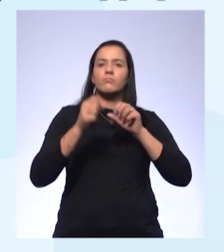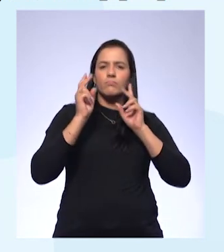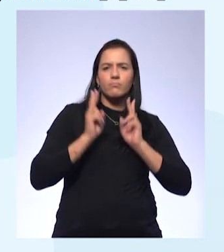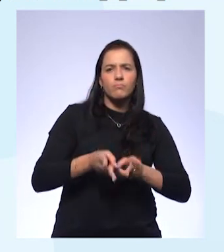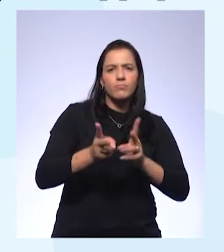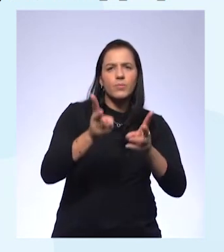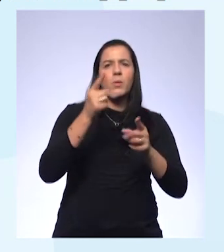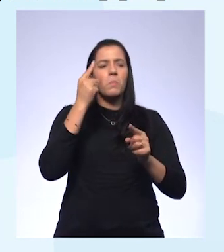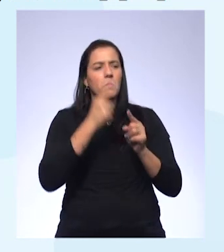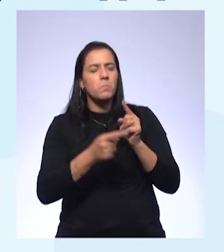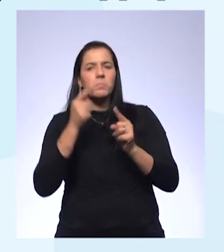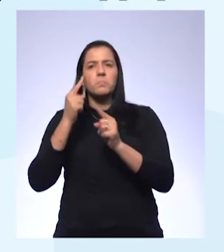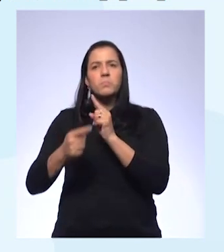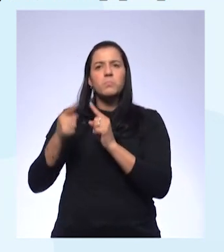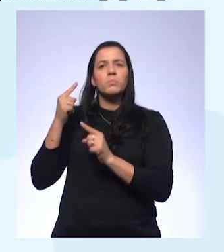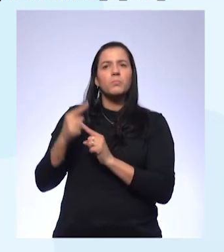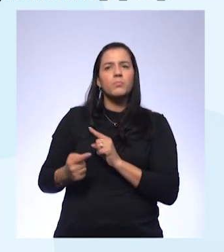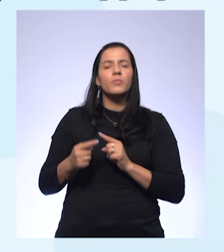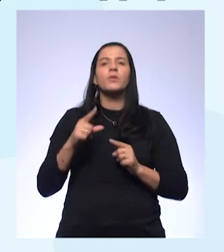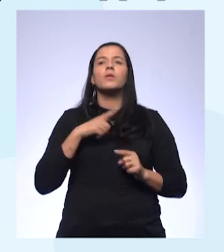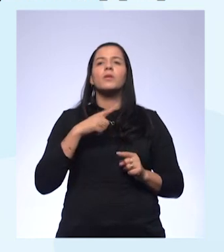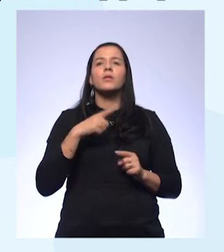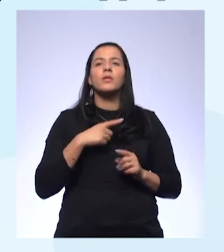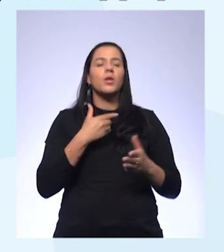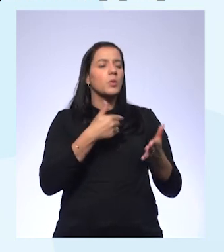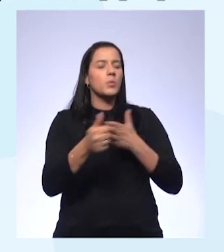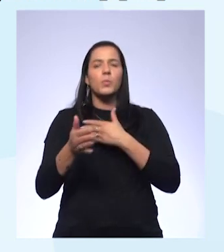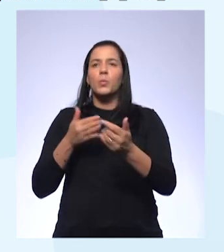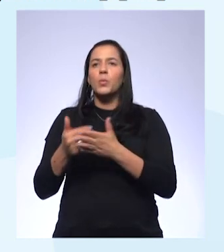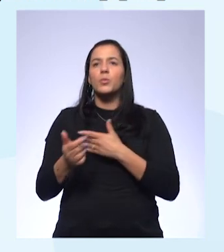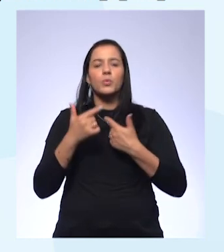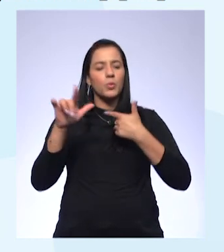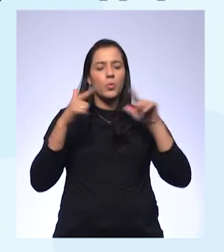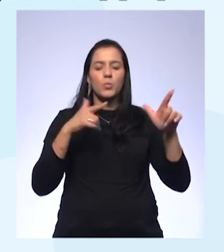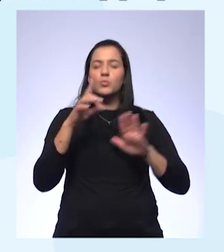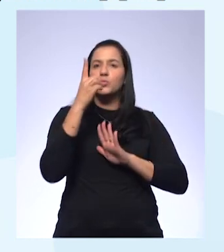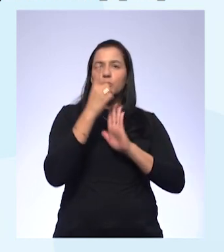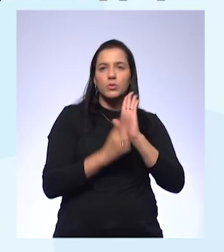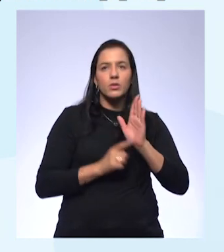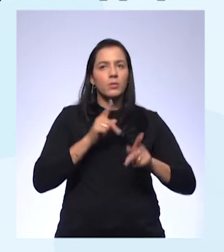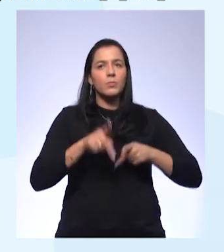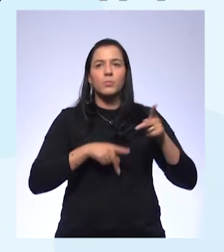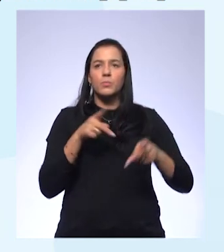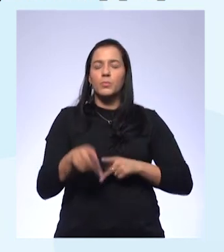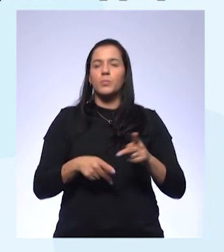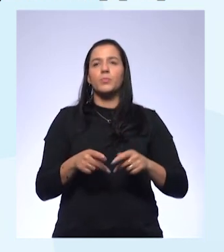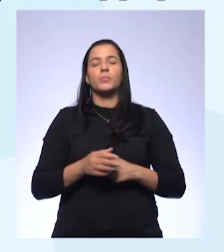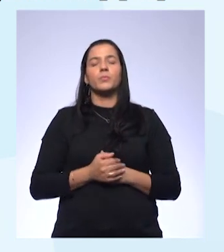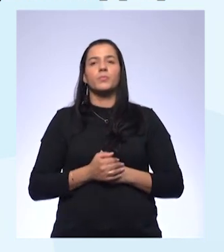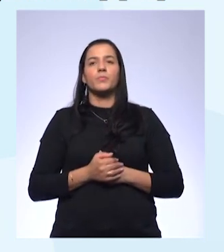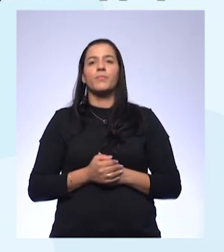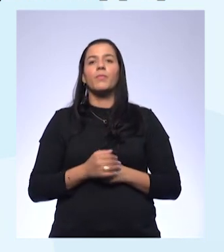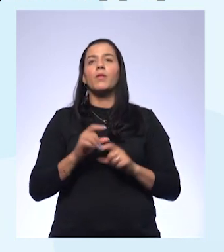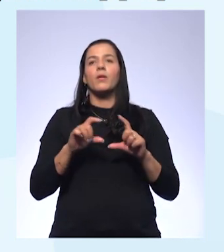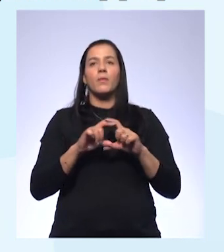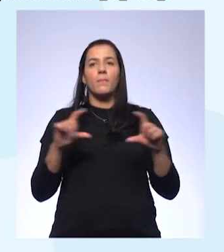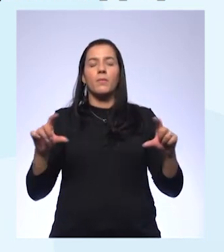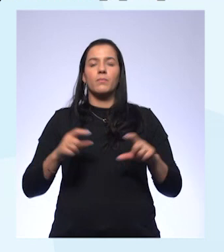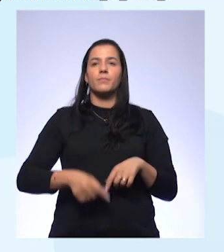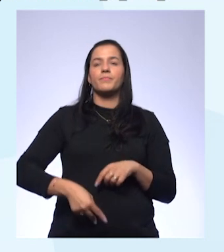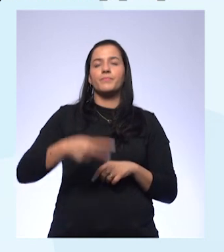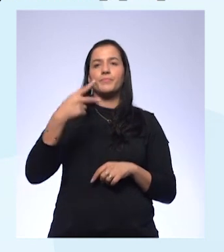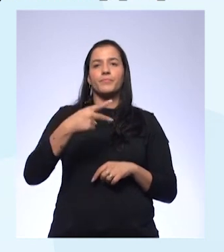ou proibições relativamente ao exercício de quaisquer outros direitos públicos ou privados. Parágrafo